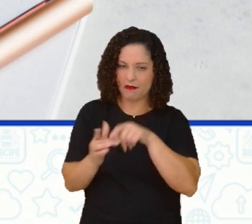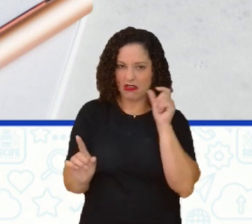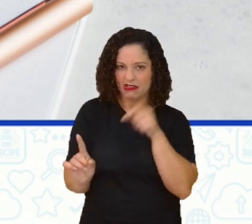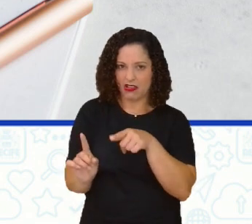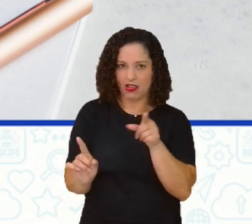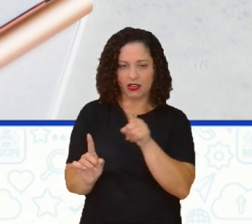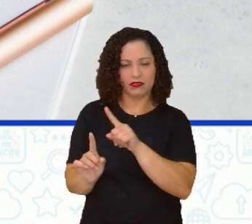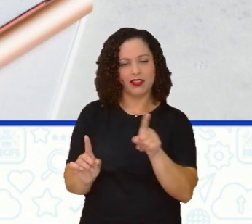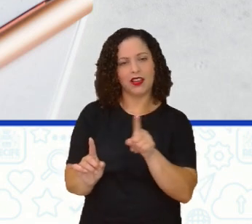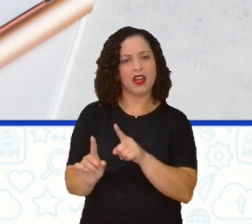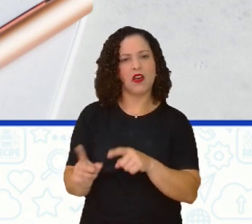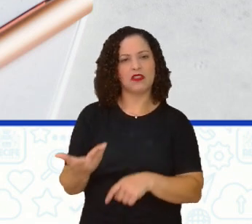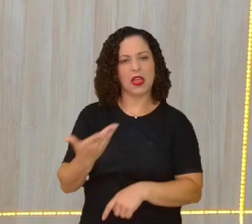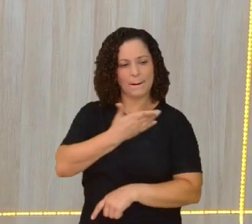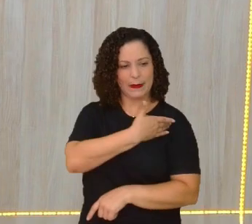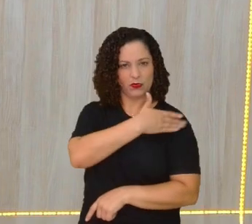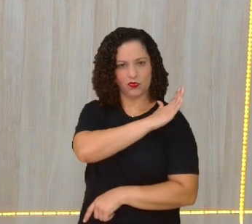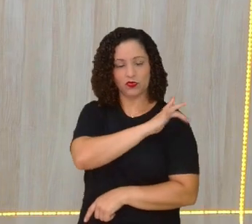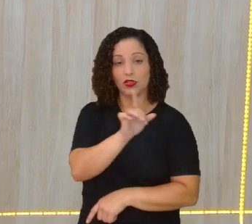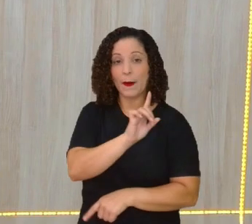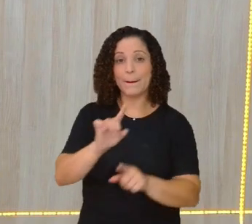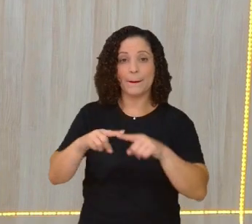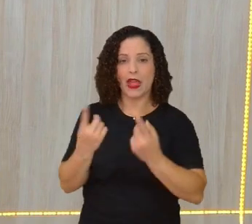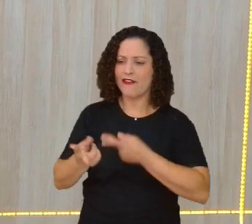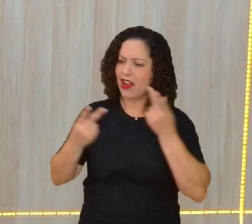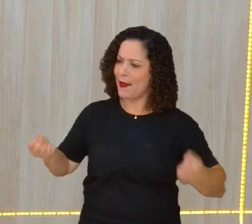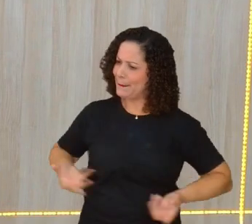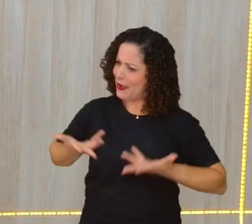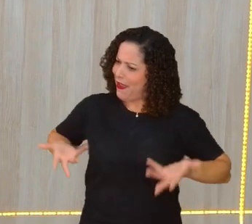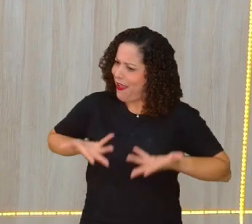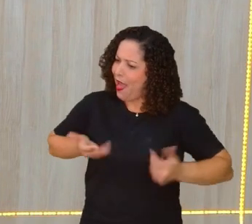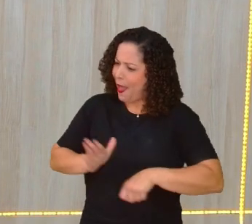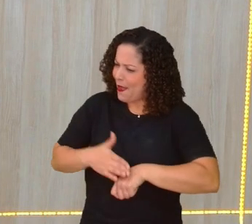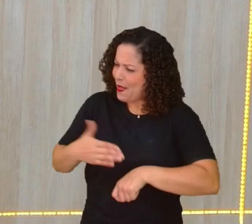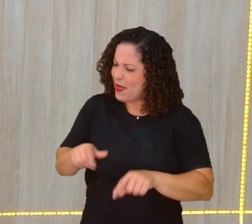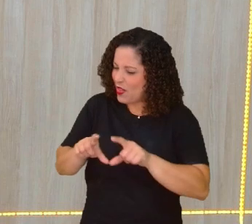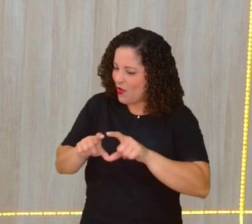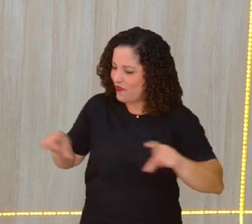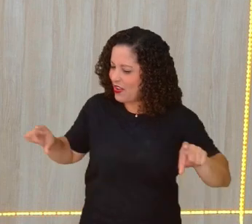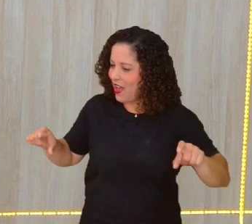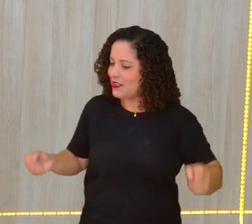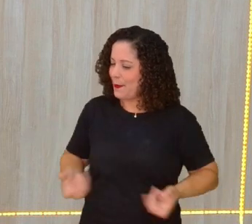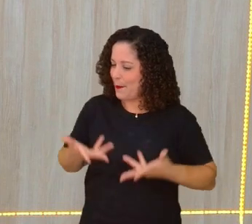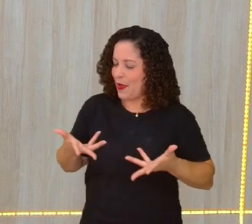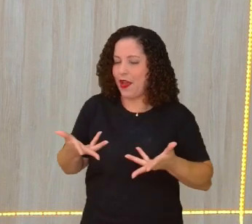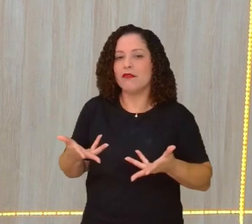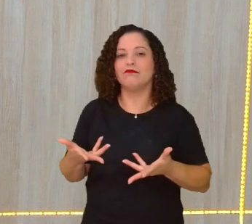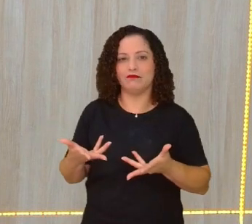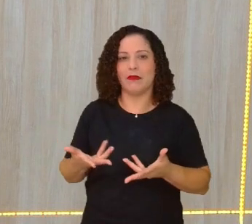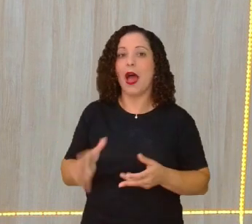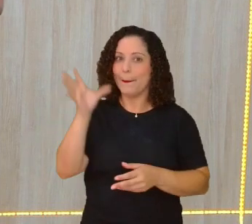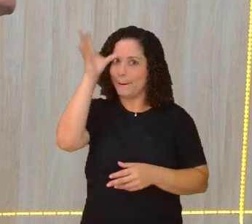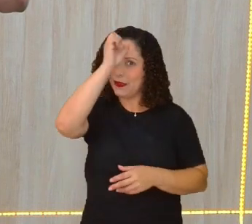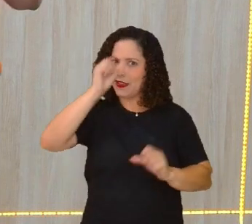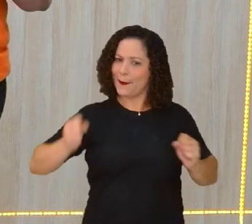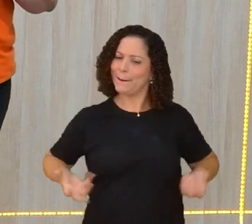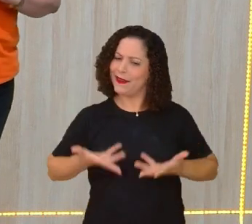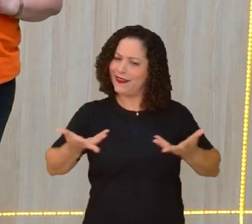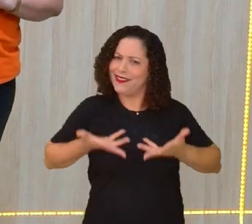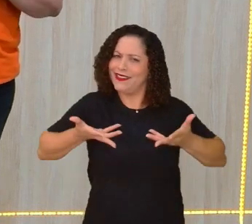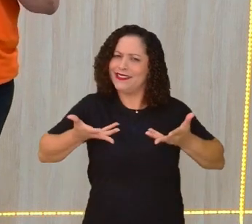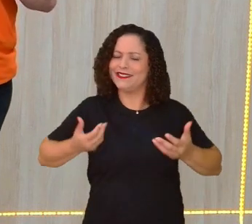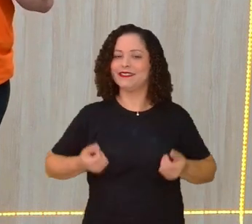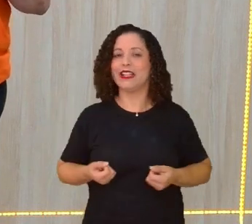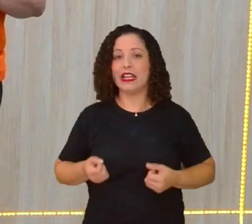te recriminar, mas vai dizer assim, melhora essa frase aqui, é assim que a gente aprende, não é? Então, construa um